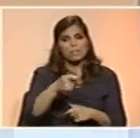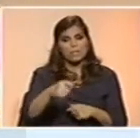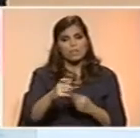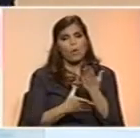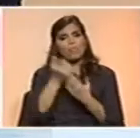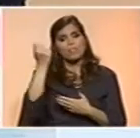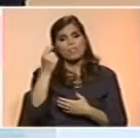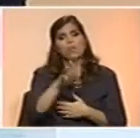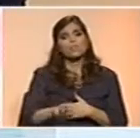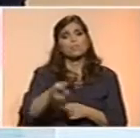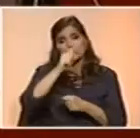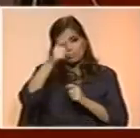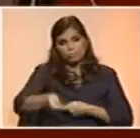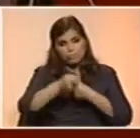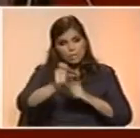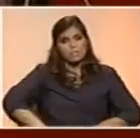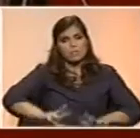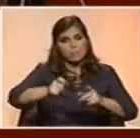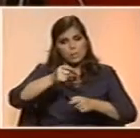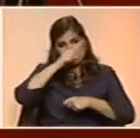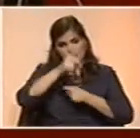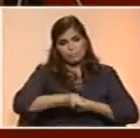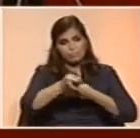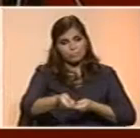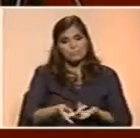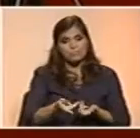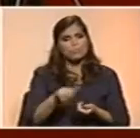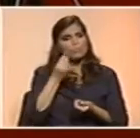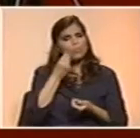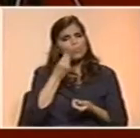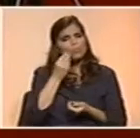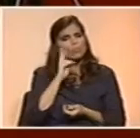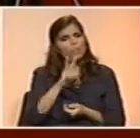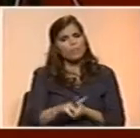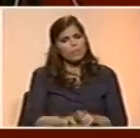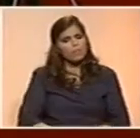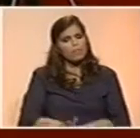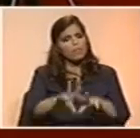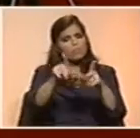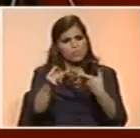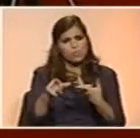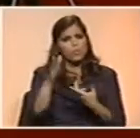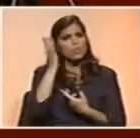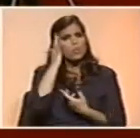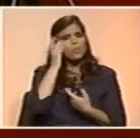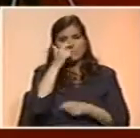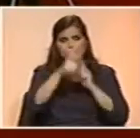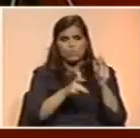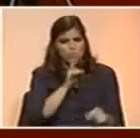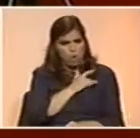Confederação Nacional de Jovens Agricultores do Desenvolvimento Rural. Como é que vê o avanço do número de adeptos à